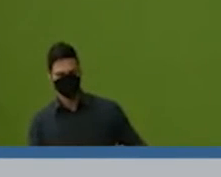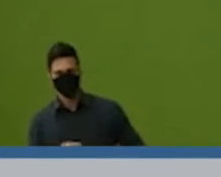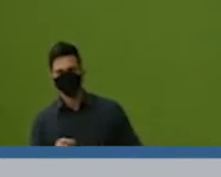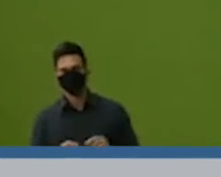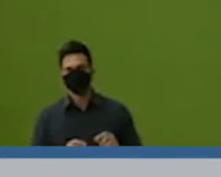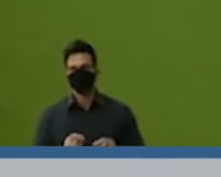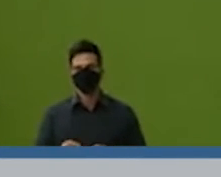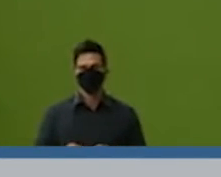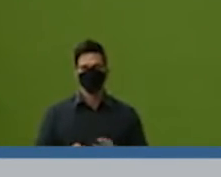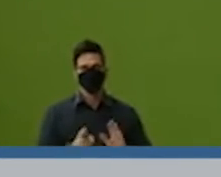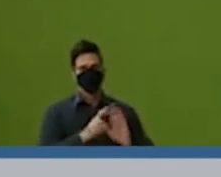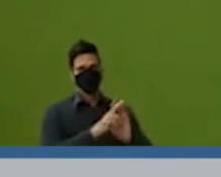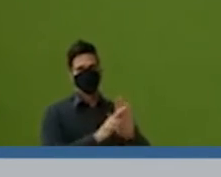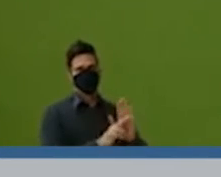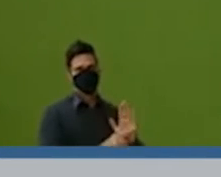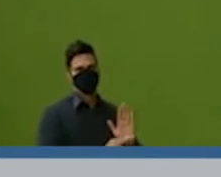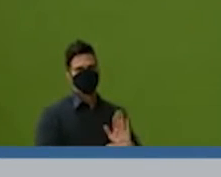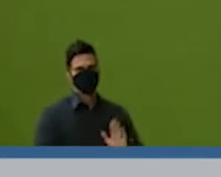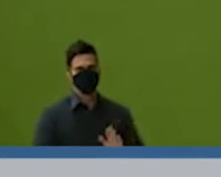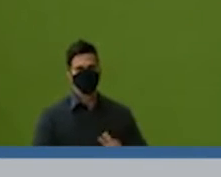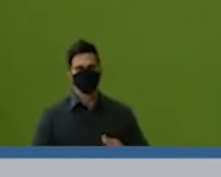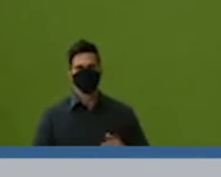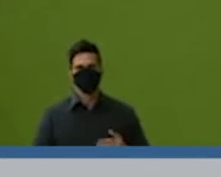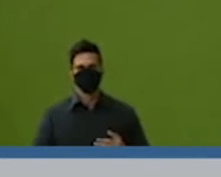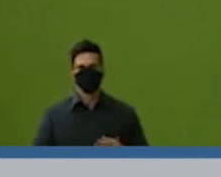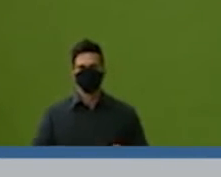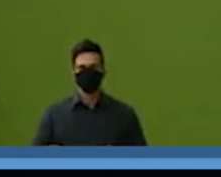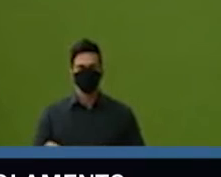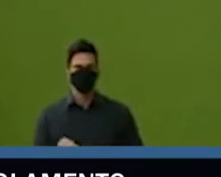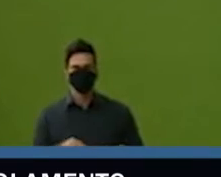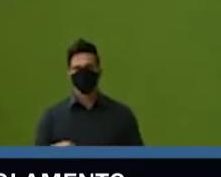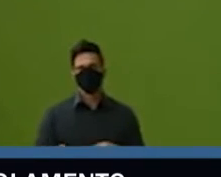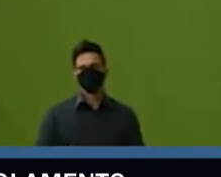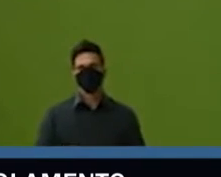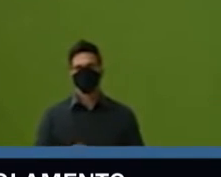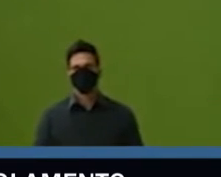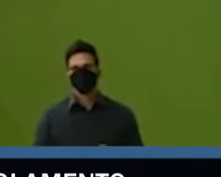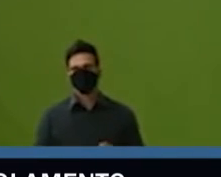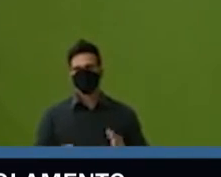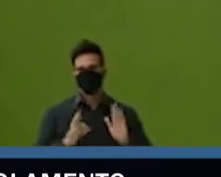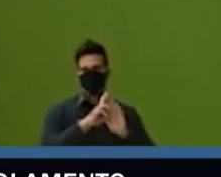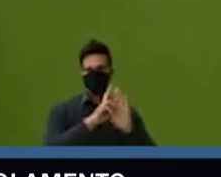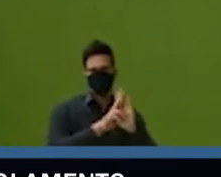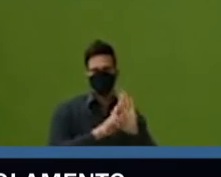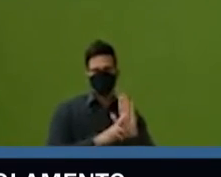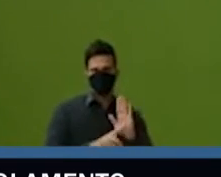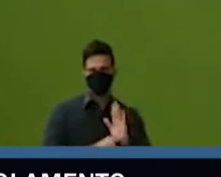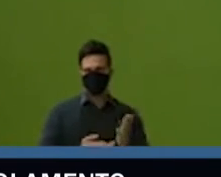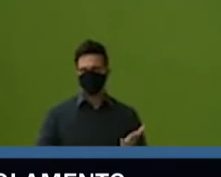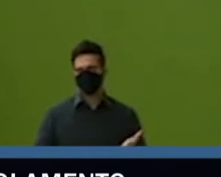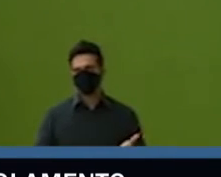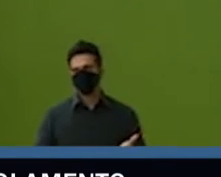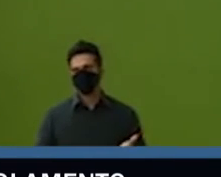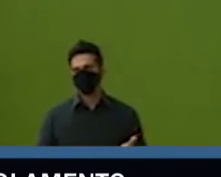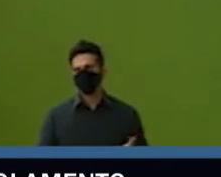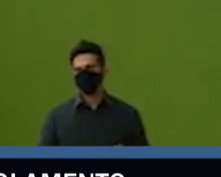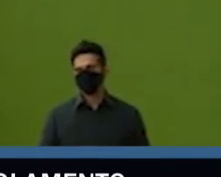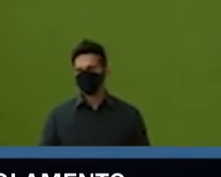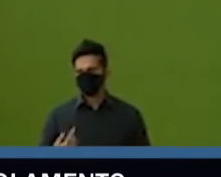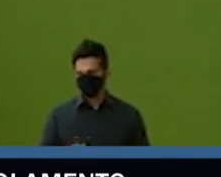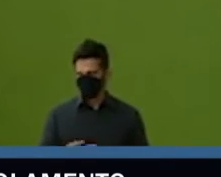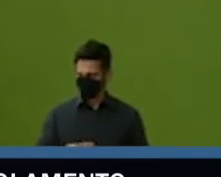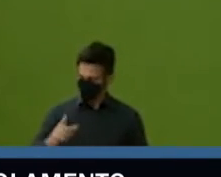que deve ao afrouxamento, porque nós vamos ter repercussão 14 dias